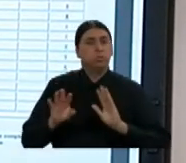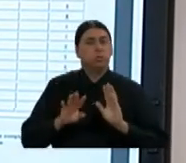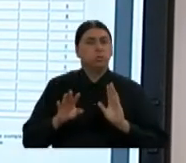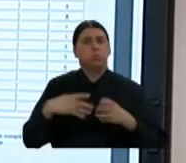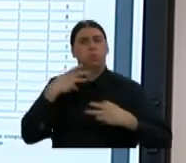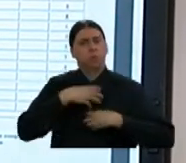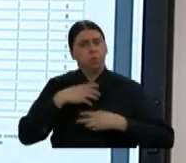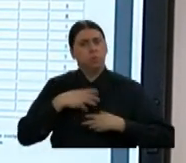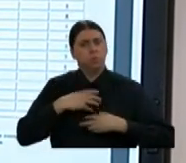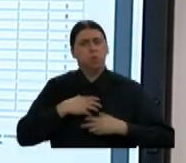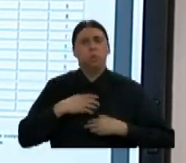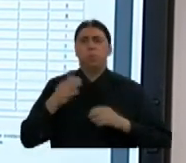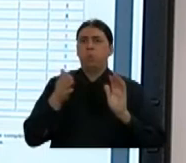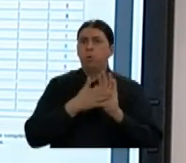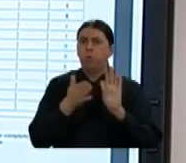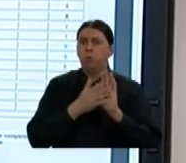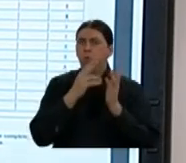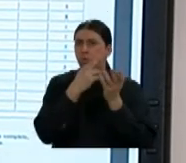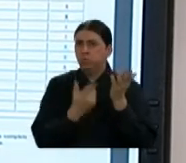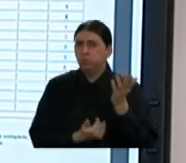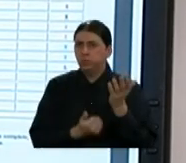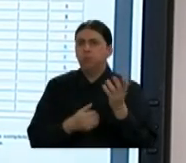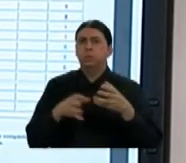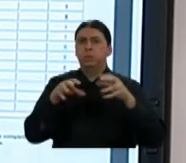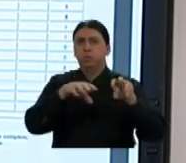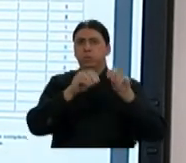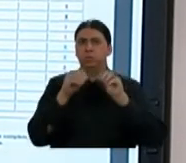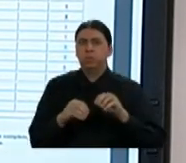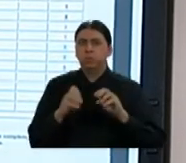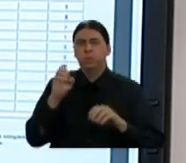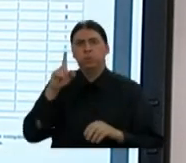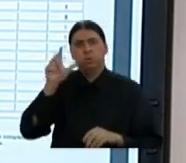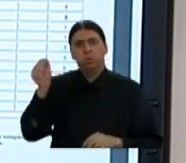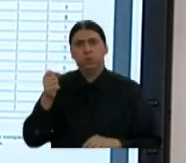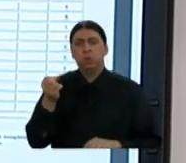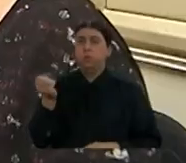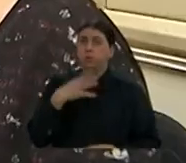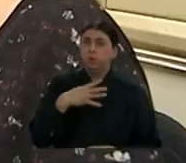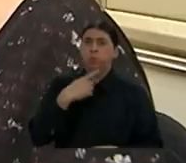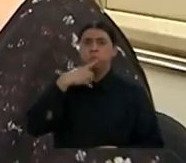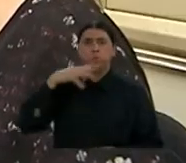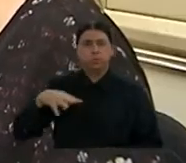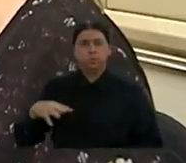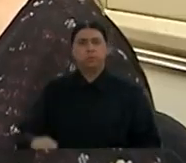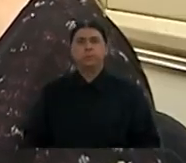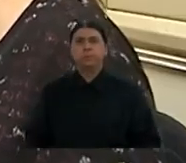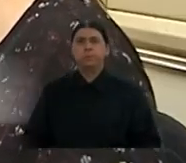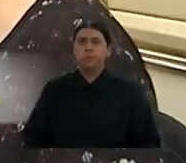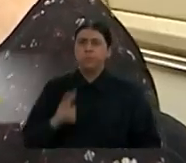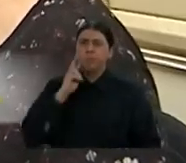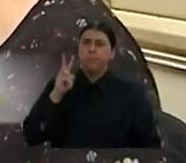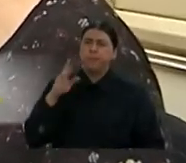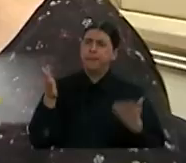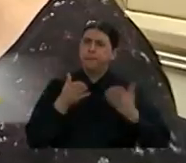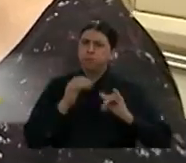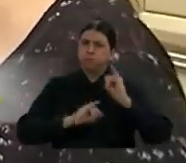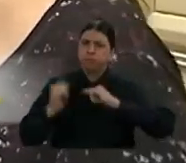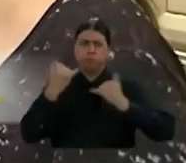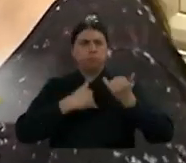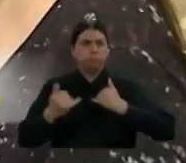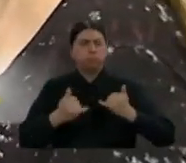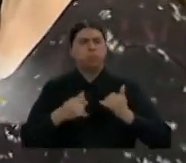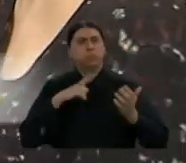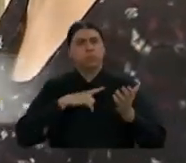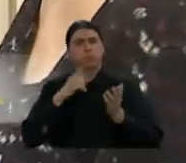de proposições de adoção ou inscrição de novas crianças nós vamos ver agora as informações que constam nessa planilha